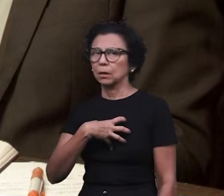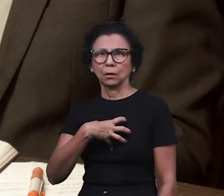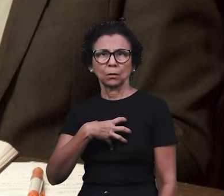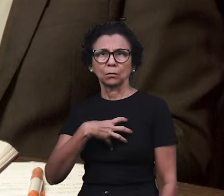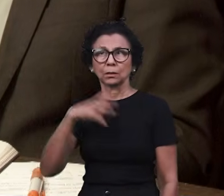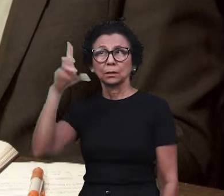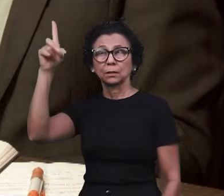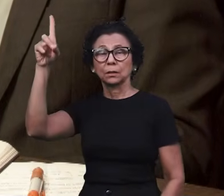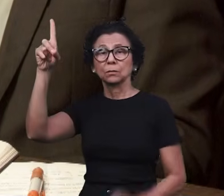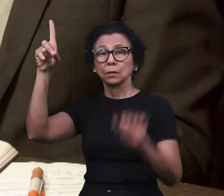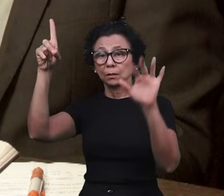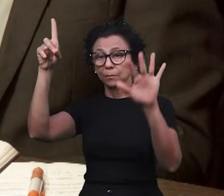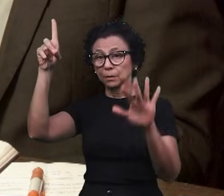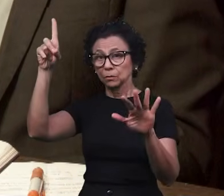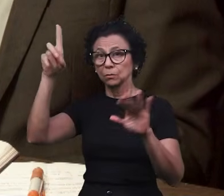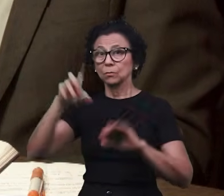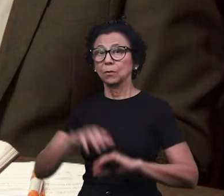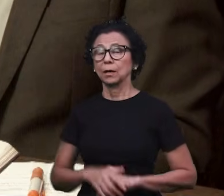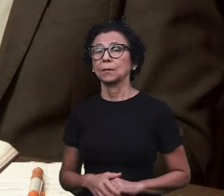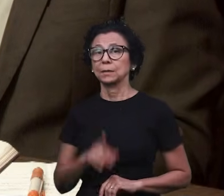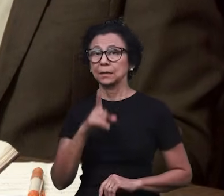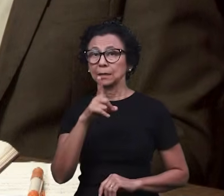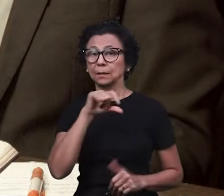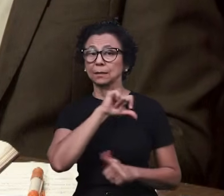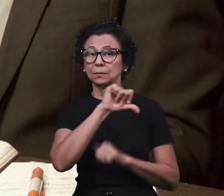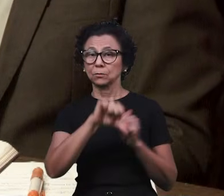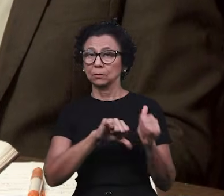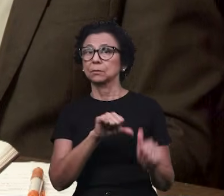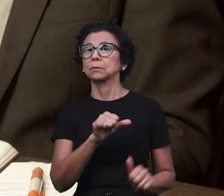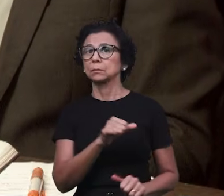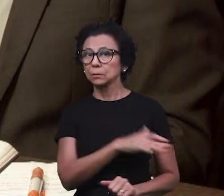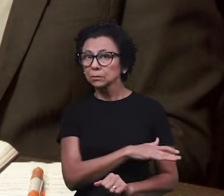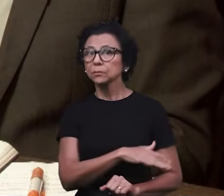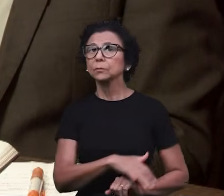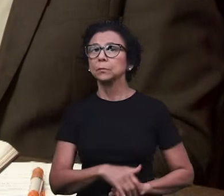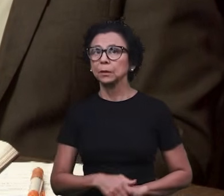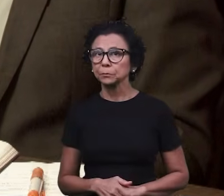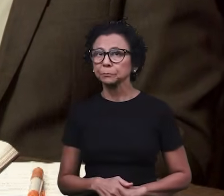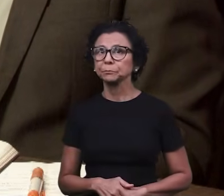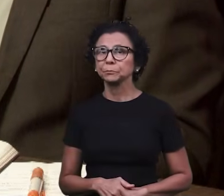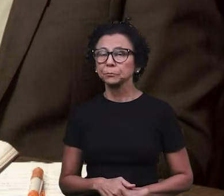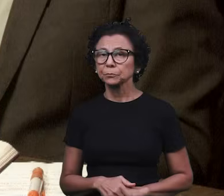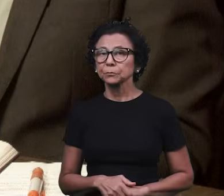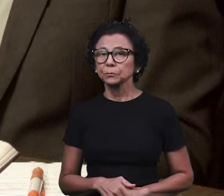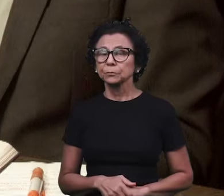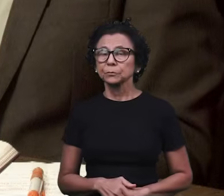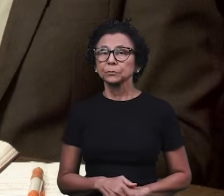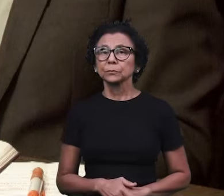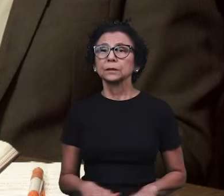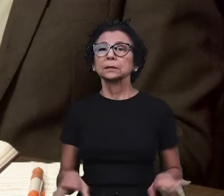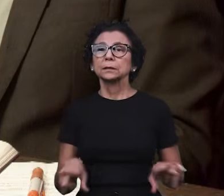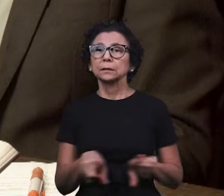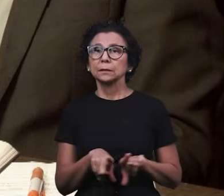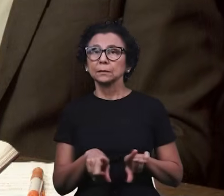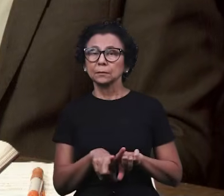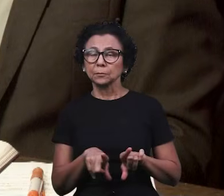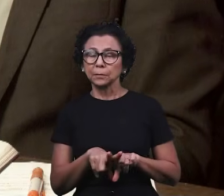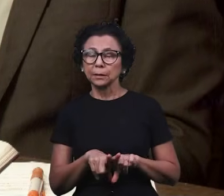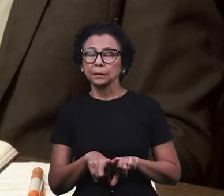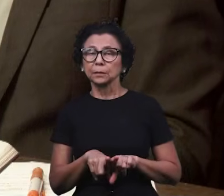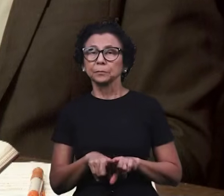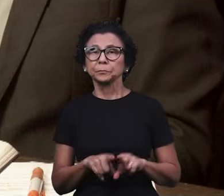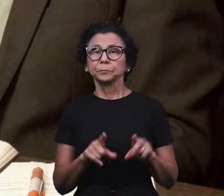homem, mas Deus quer te vestir primeiro. E antes de tudo, nós vemos que